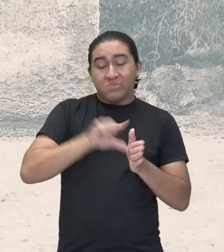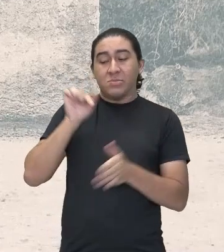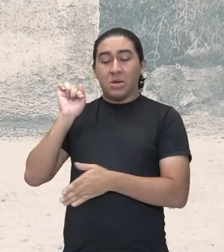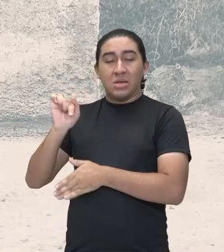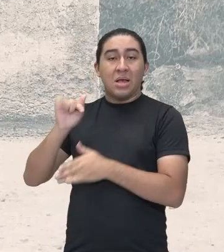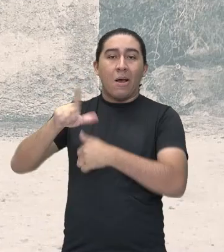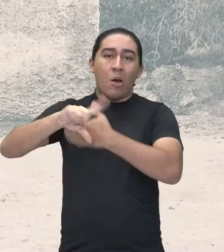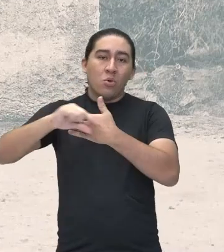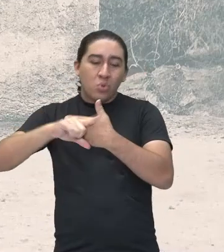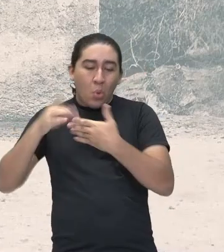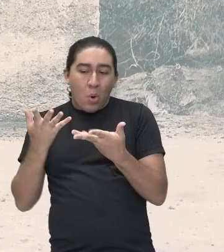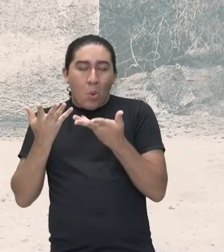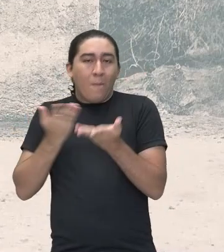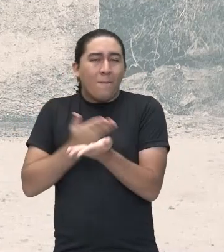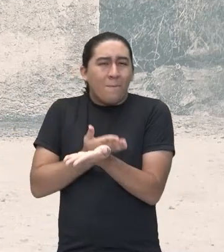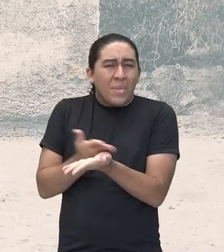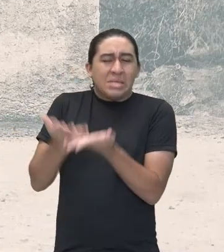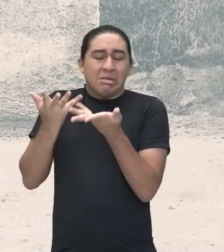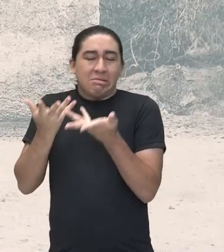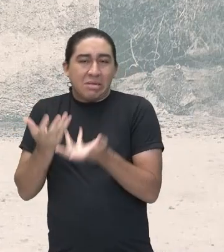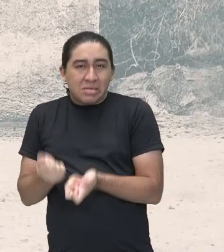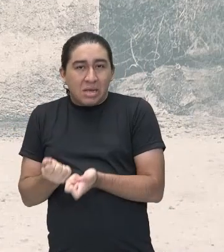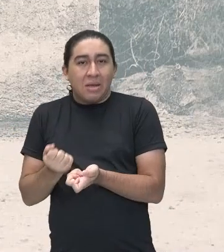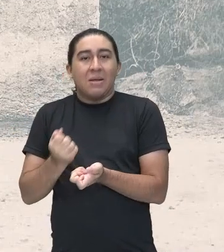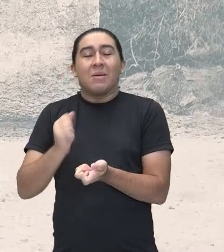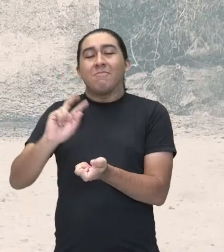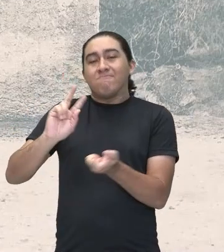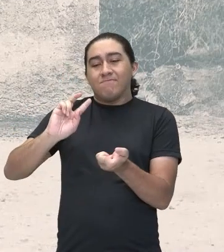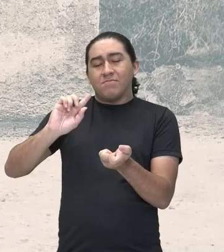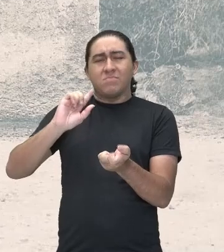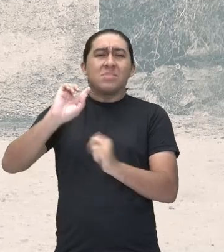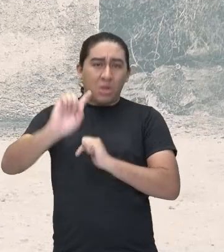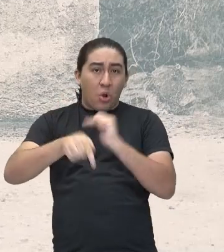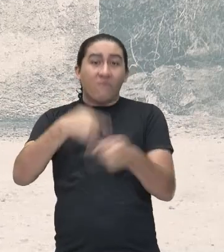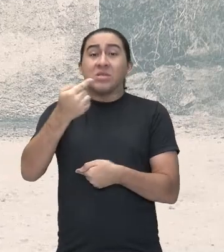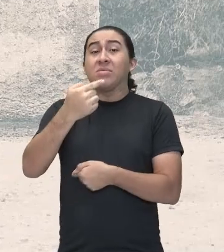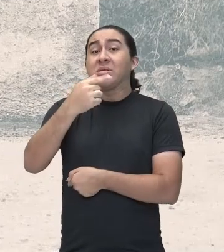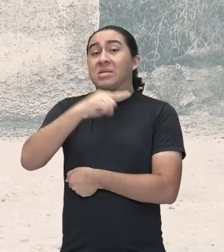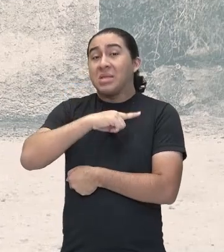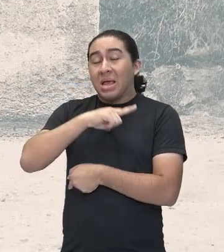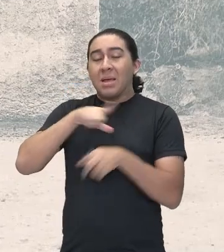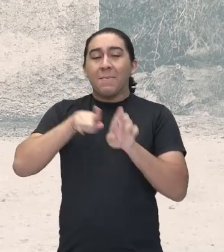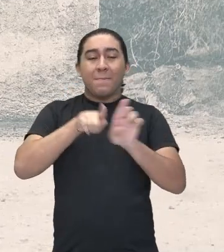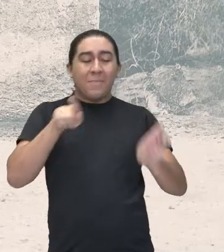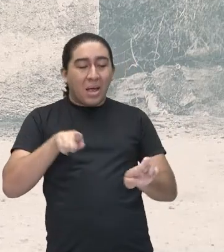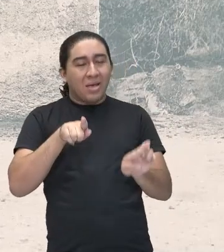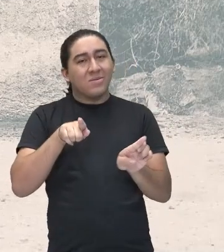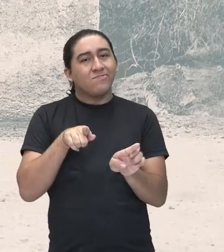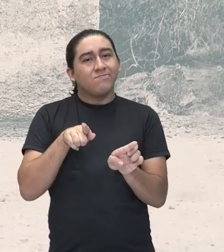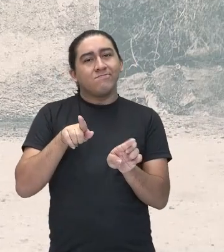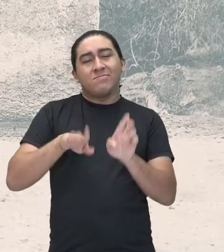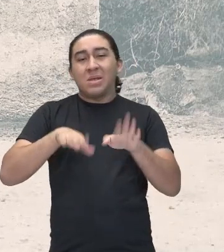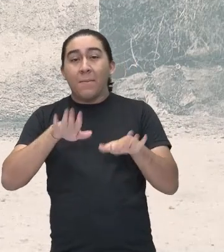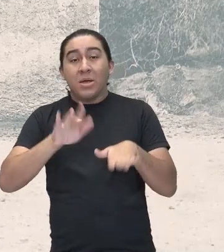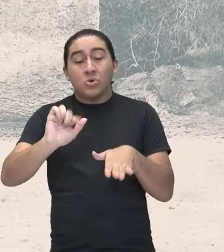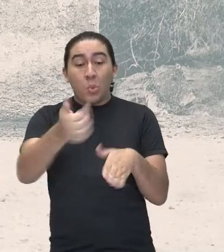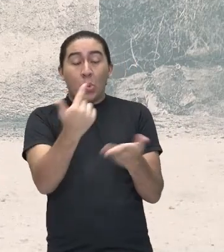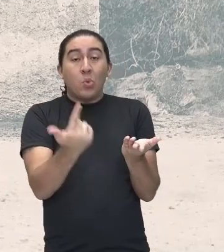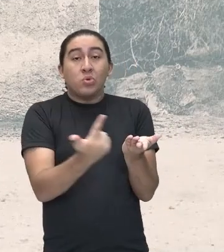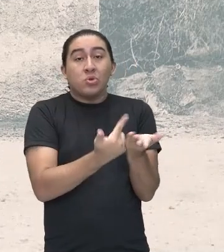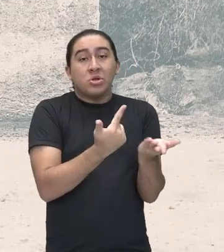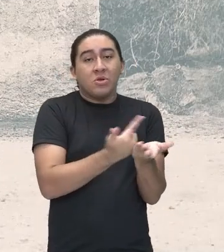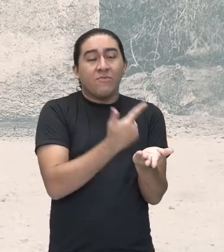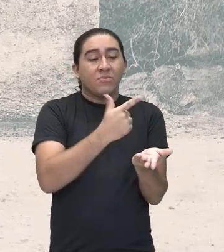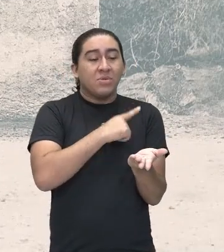momento, eles inovam, trazem algo novo, inédito, mas em outros eles estão ali ligados à tradição de